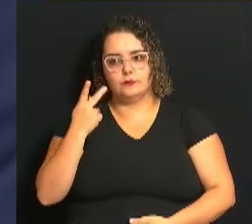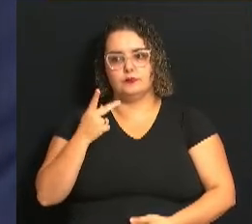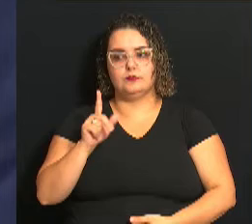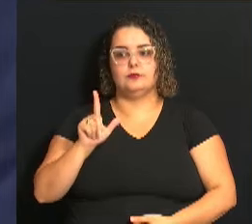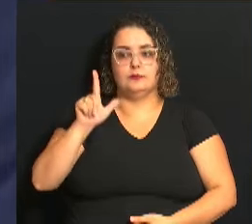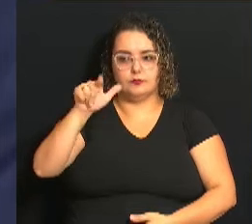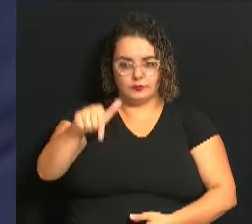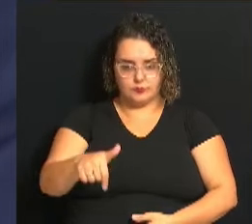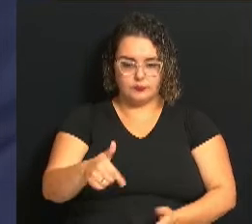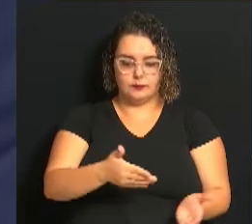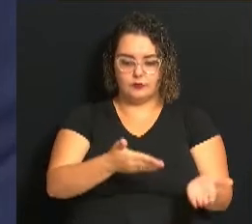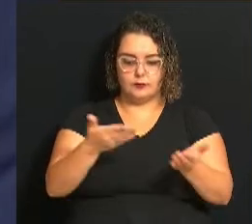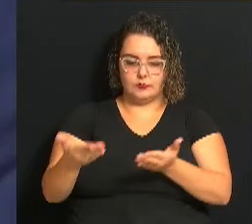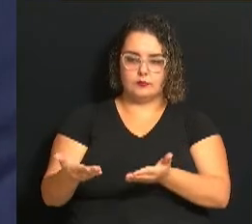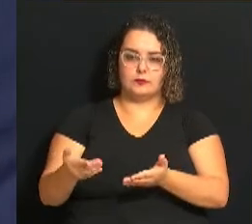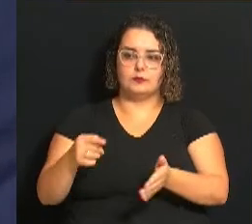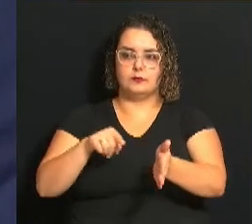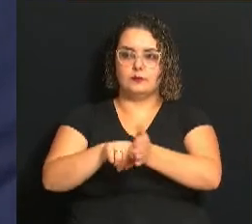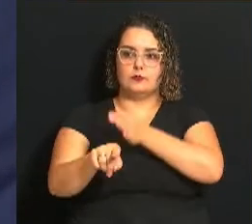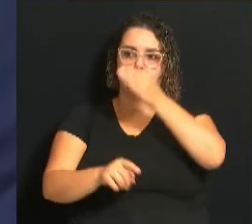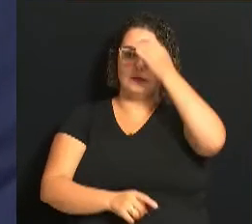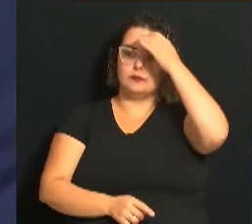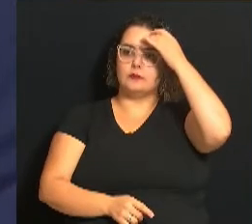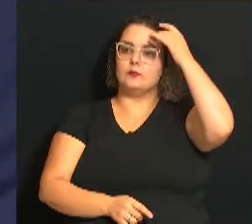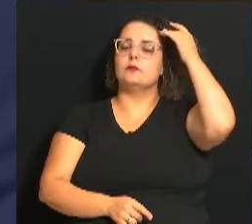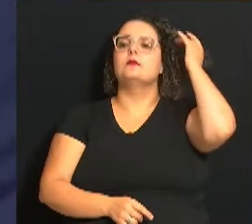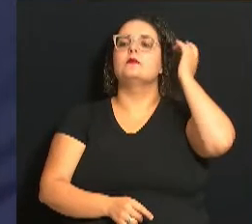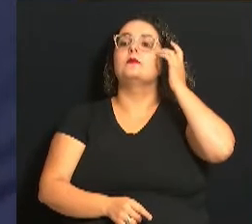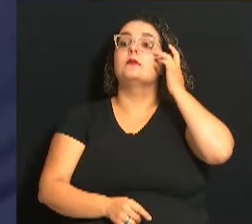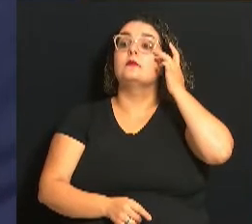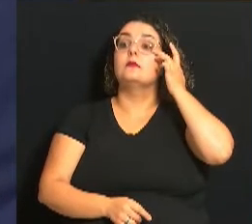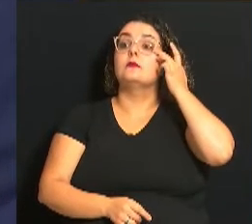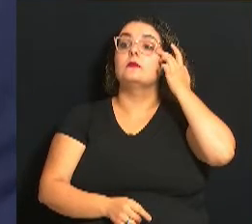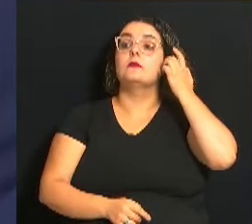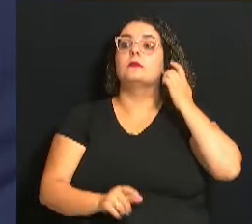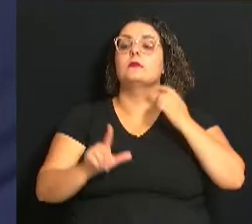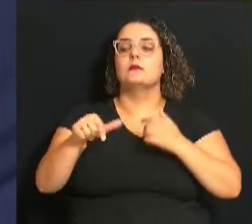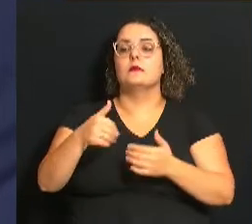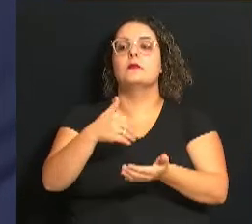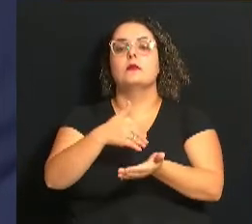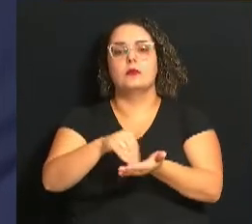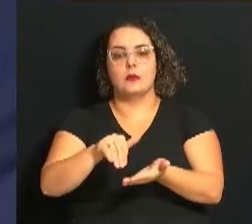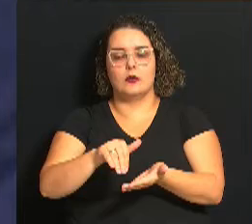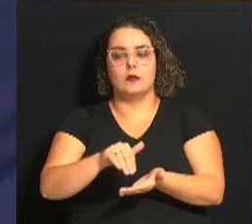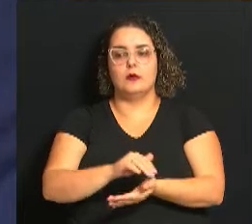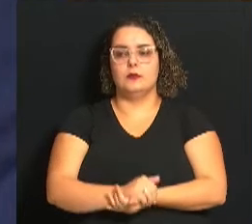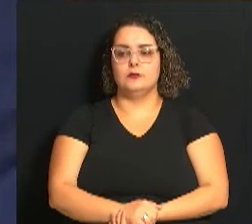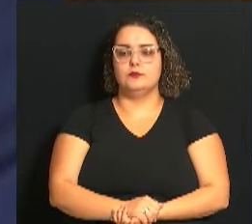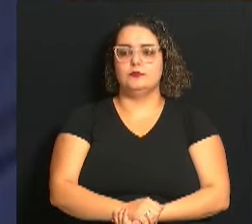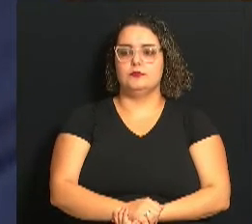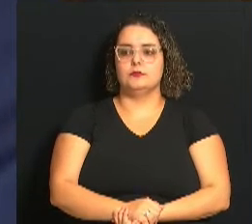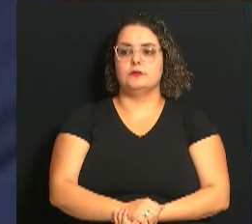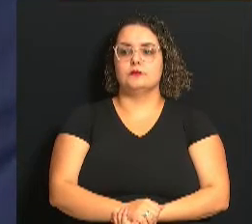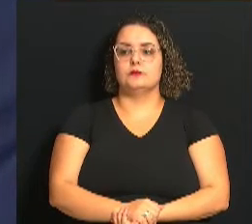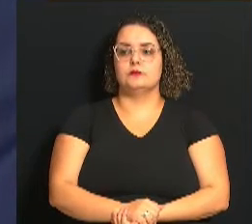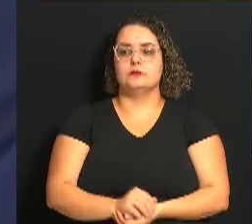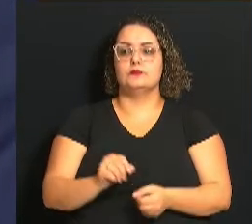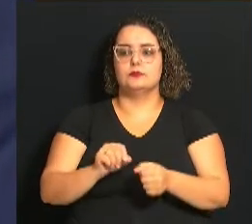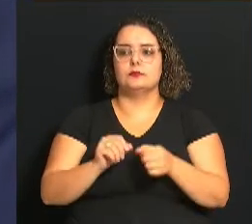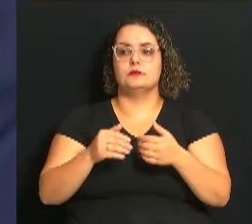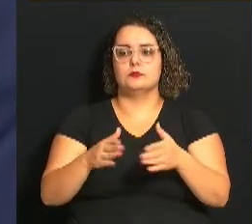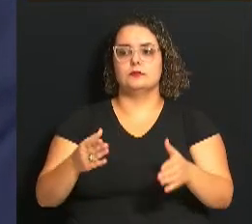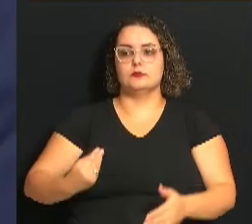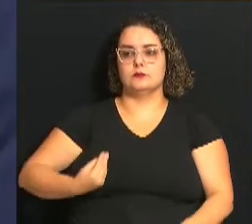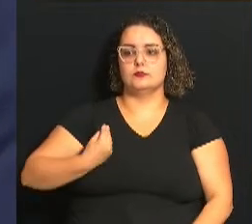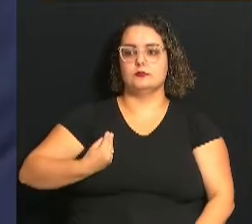posteriormente a pergunta, a gente passa para um secretário e depois a gente faz aí a abertura para o público